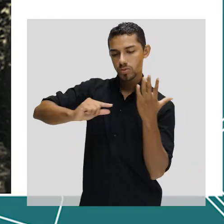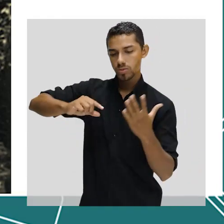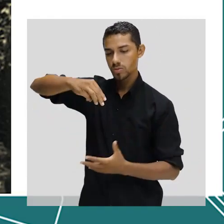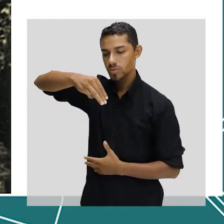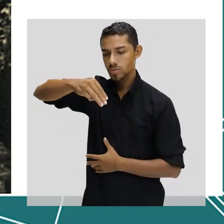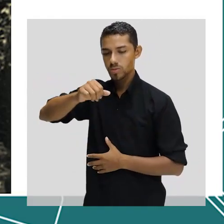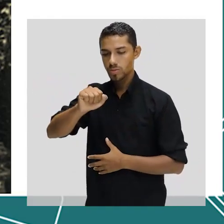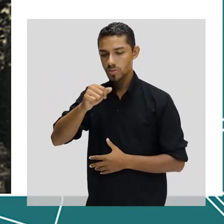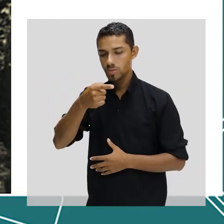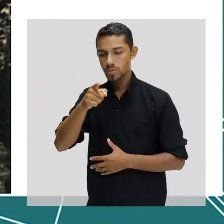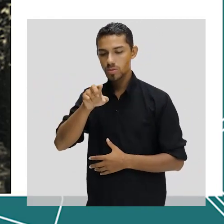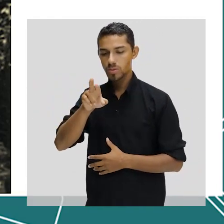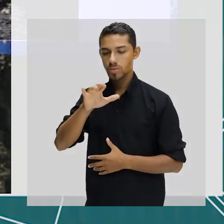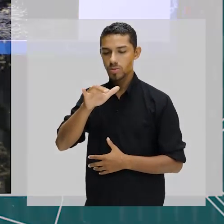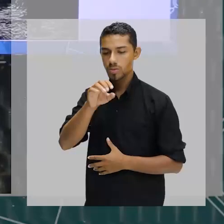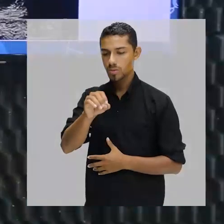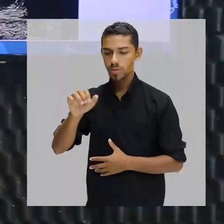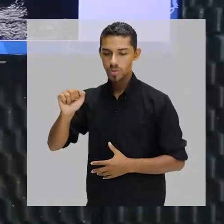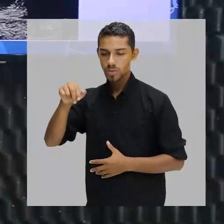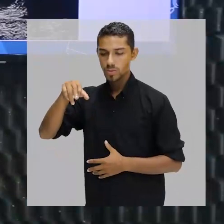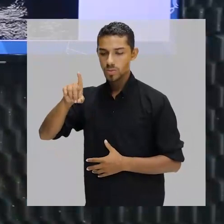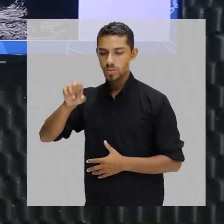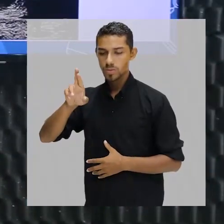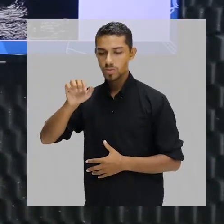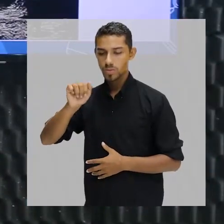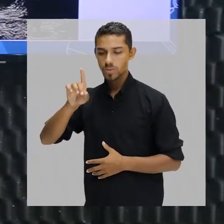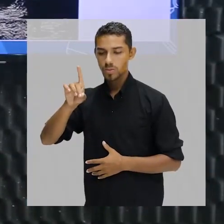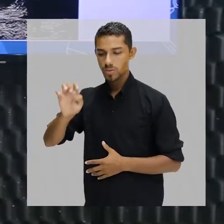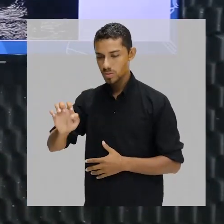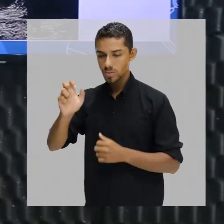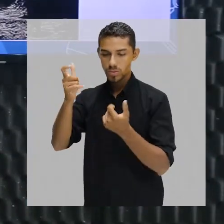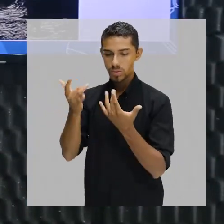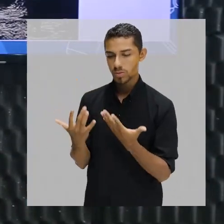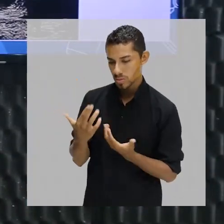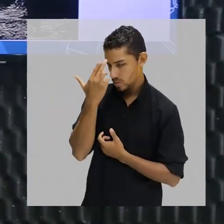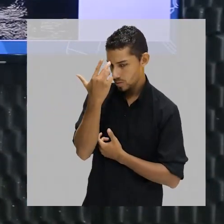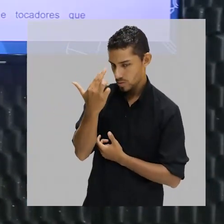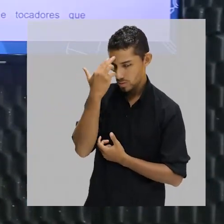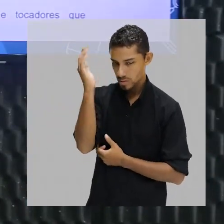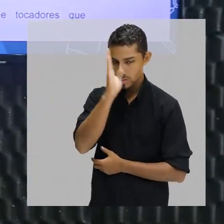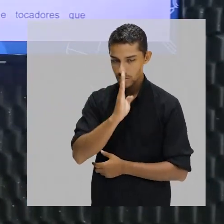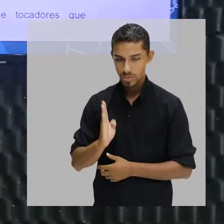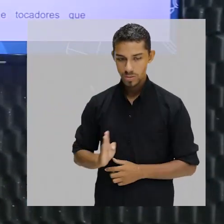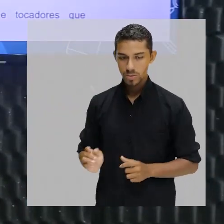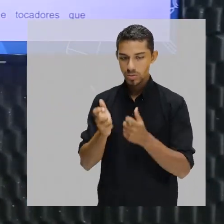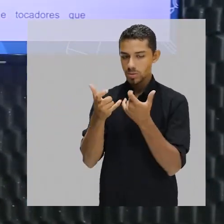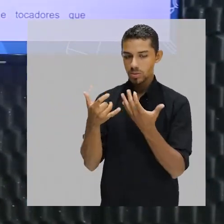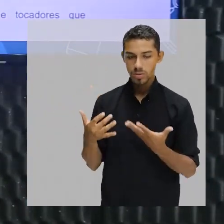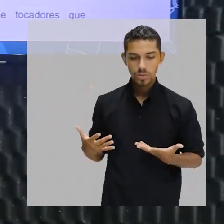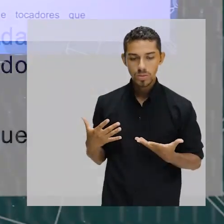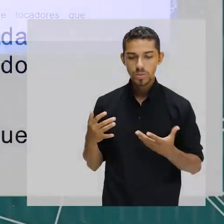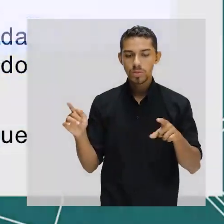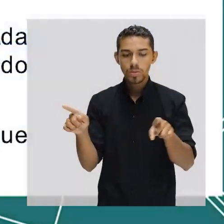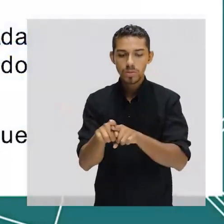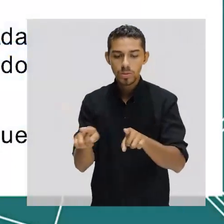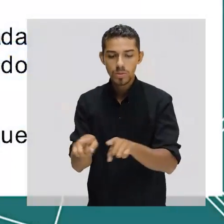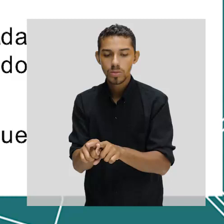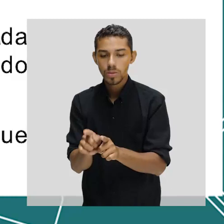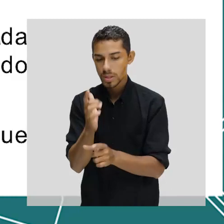Brasil e fazer catalogação do que ele chamou de danças dramáticas, que contam a história do Brasil, né, realizando uma expedição. Então,